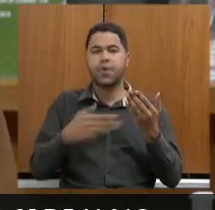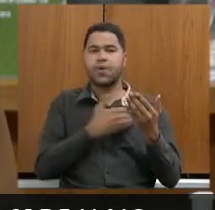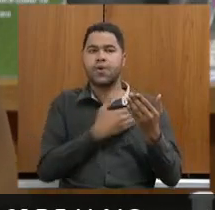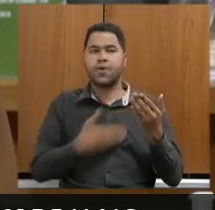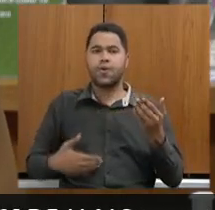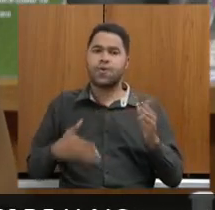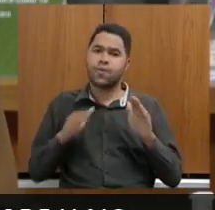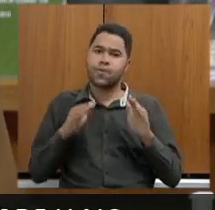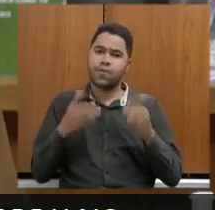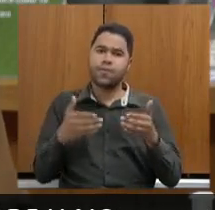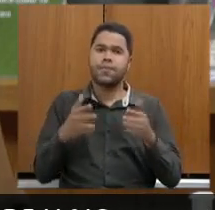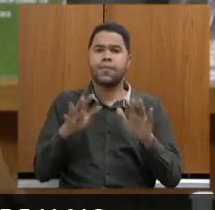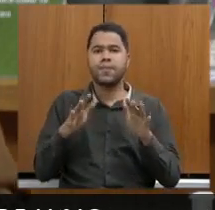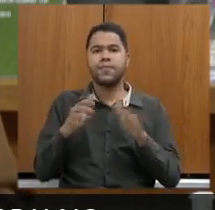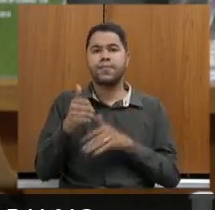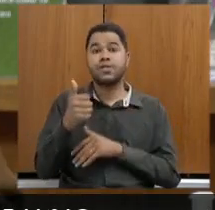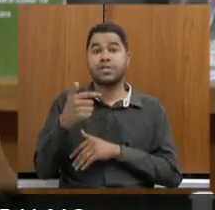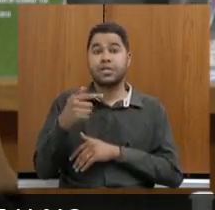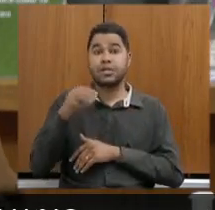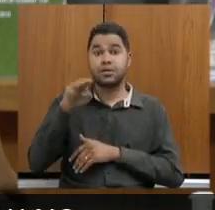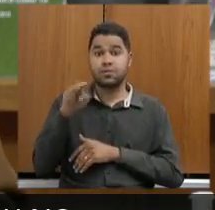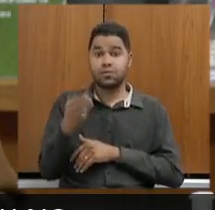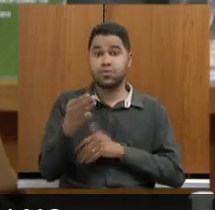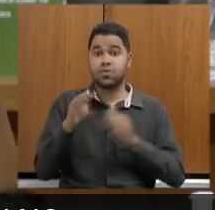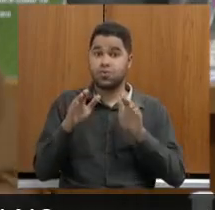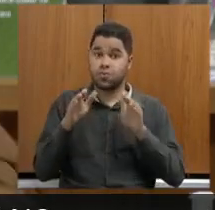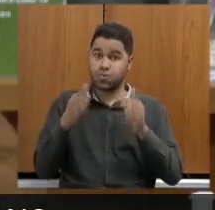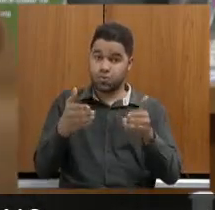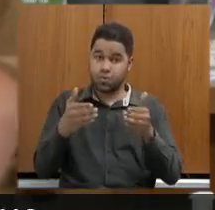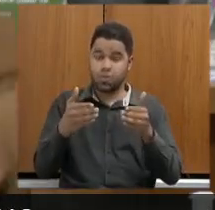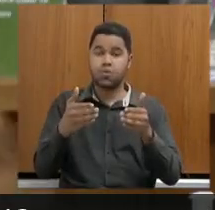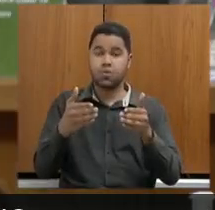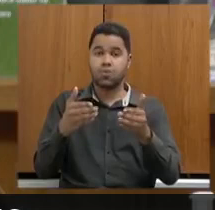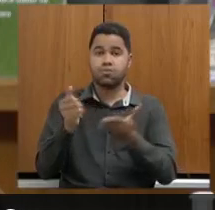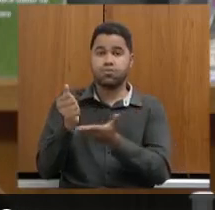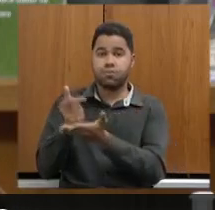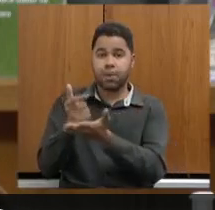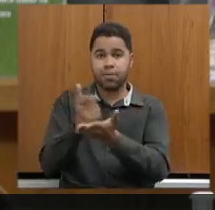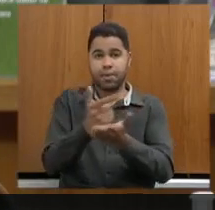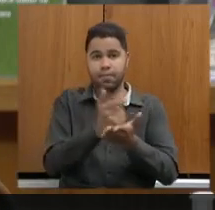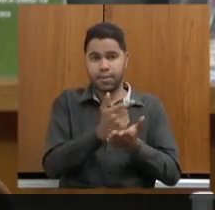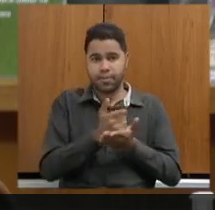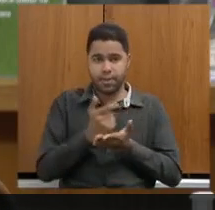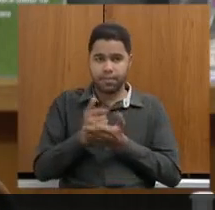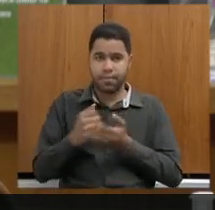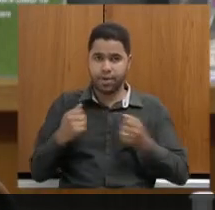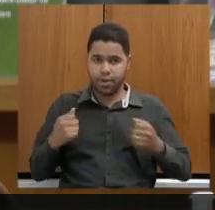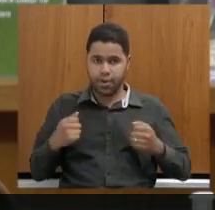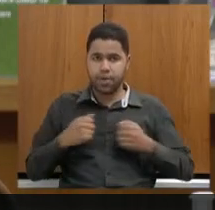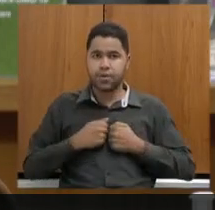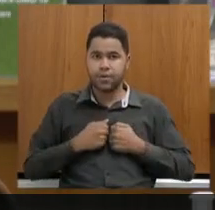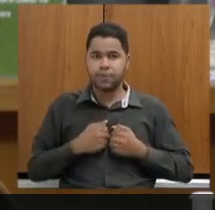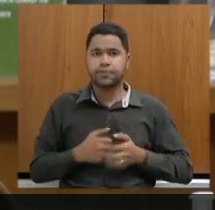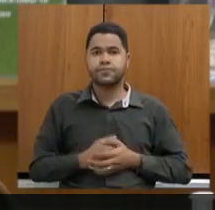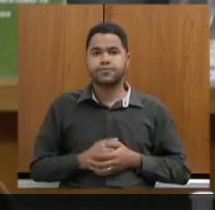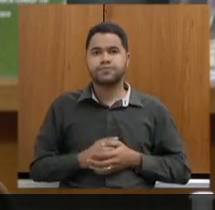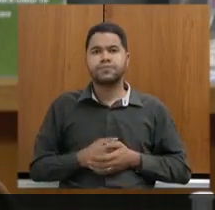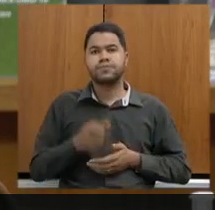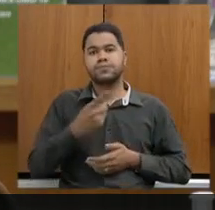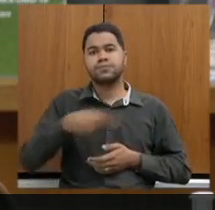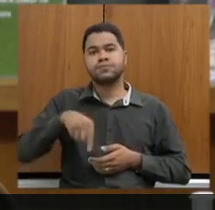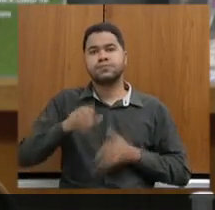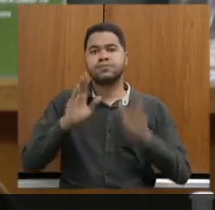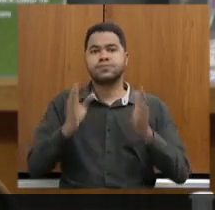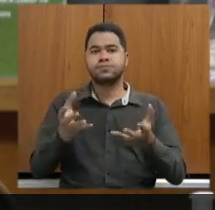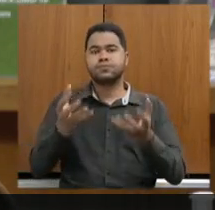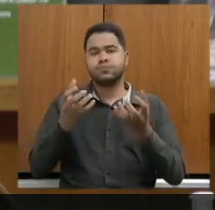direcionou cerca de 17 milhões especi e para aquisição de colete nós já